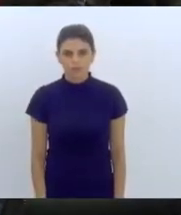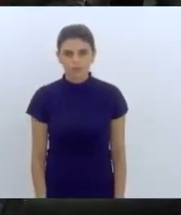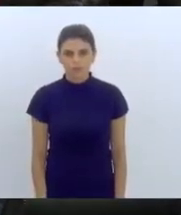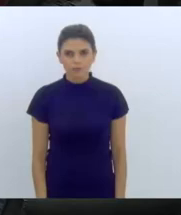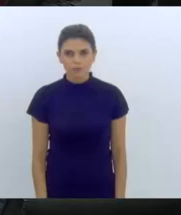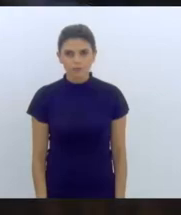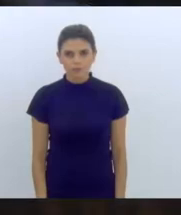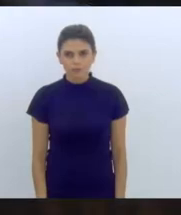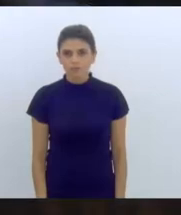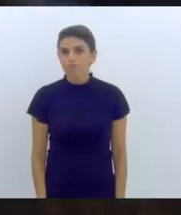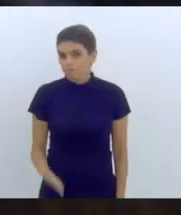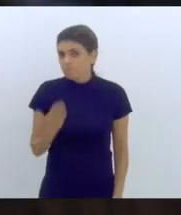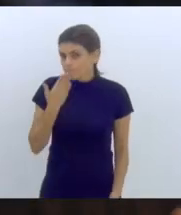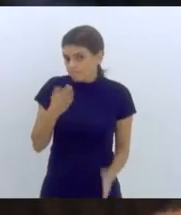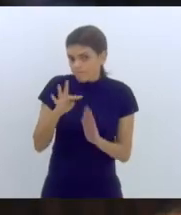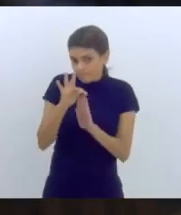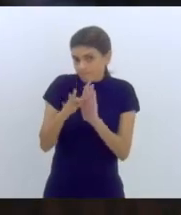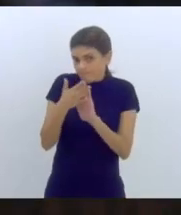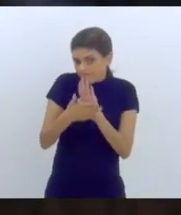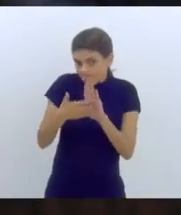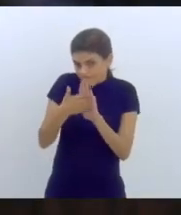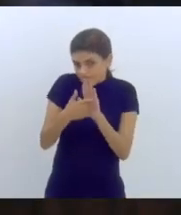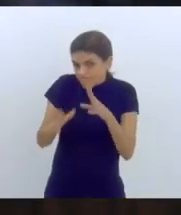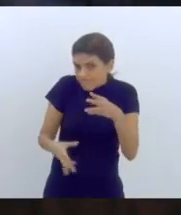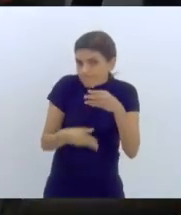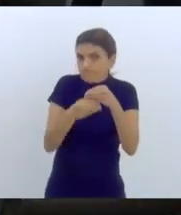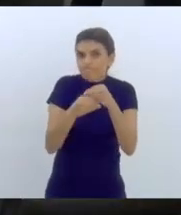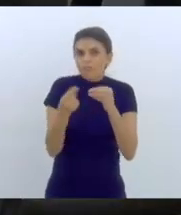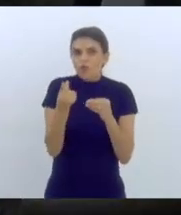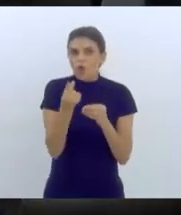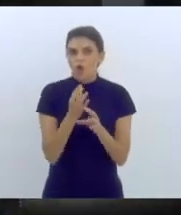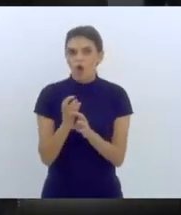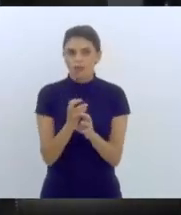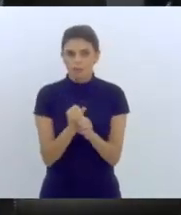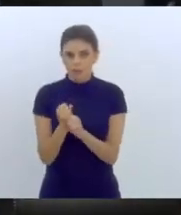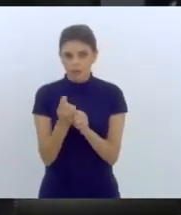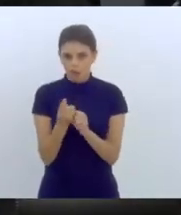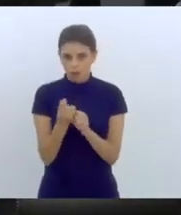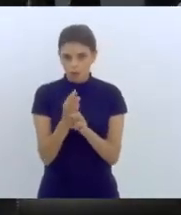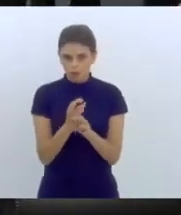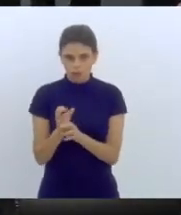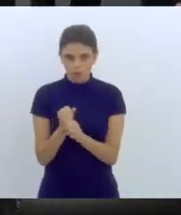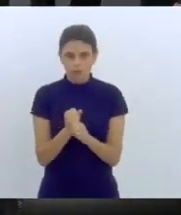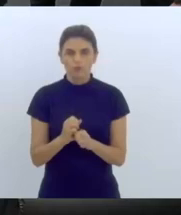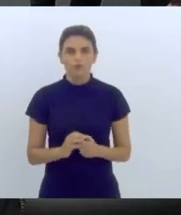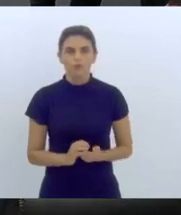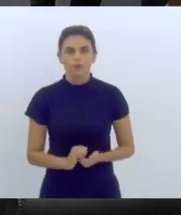Emiti parecer pela Comissão de Orçamento, deputado.